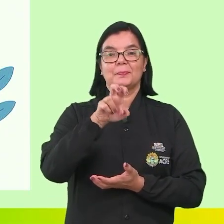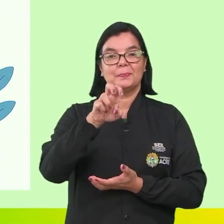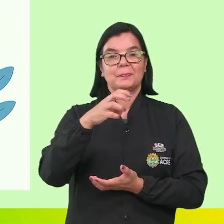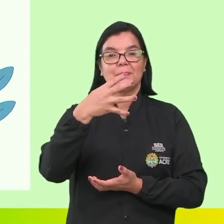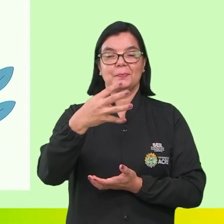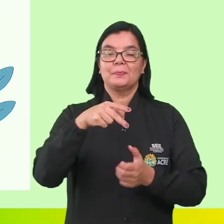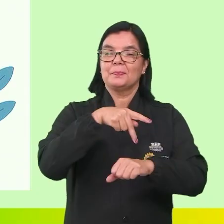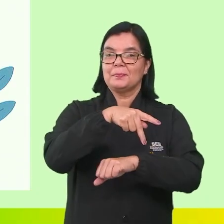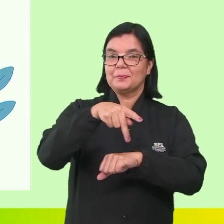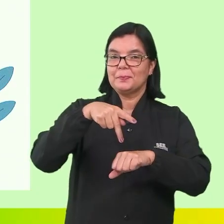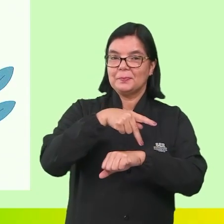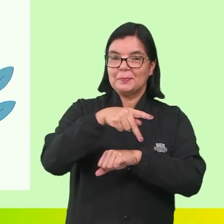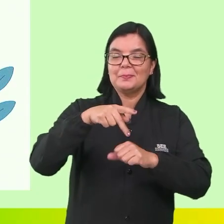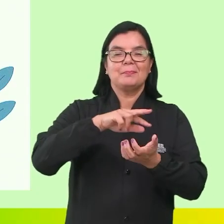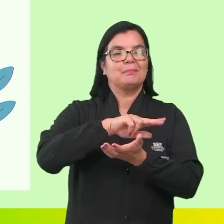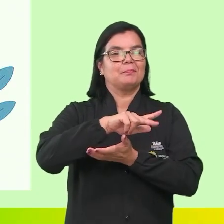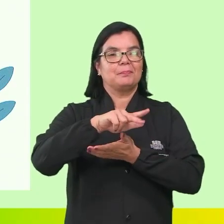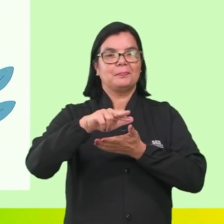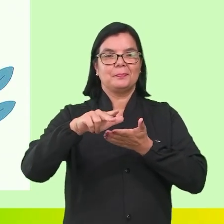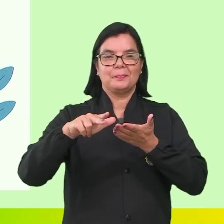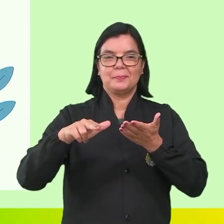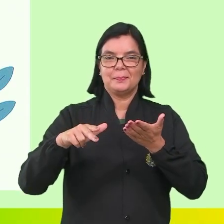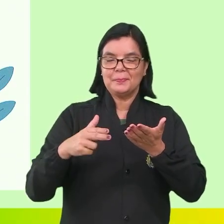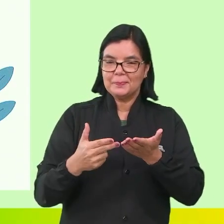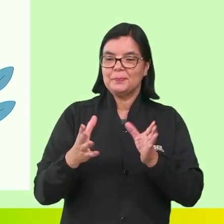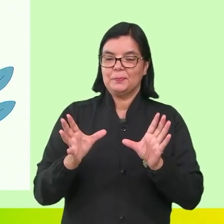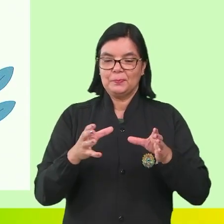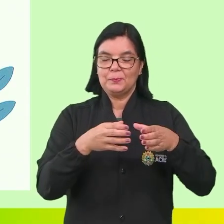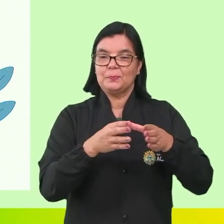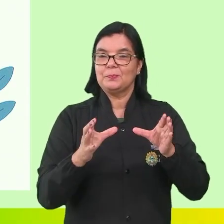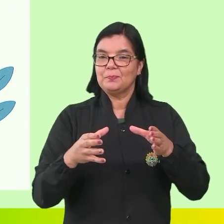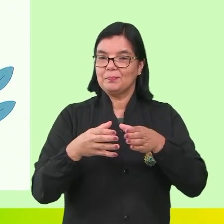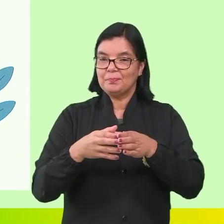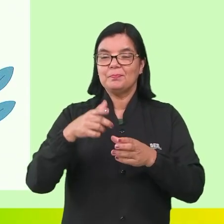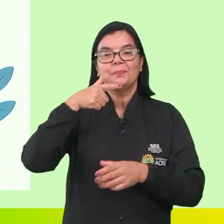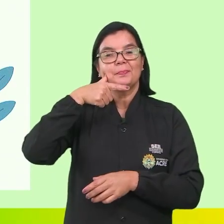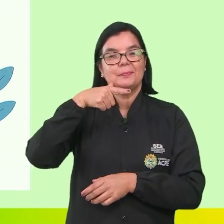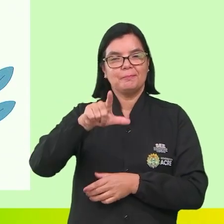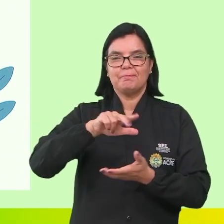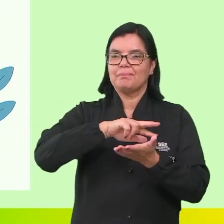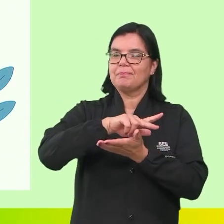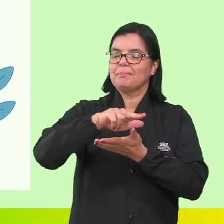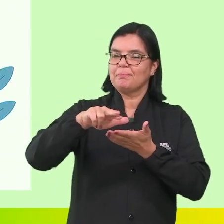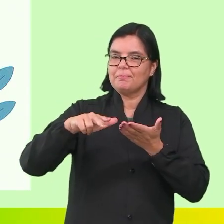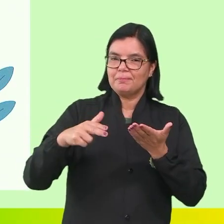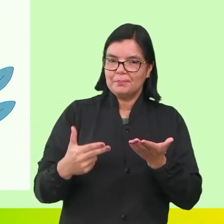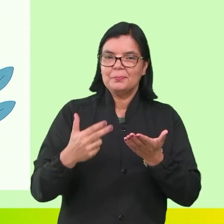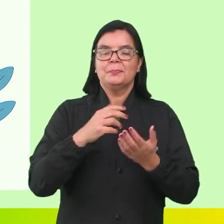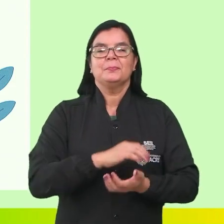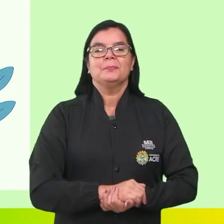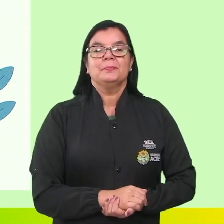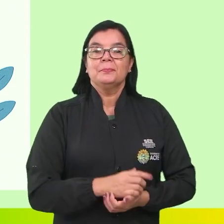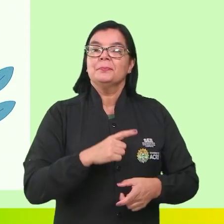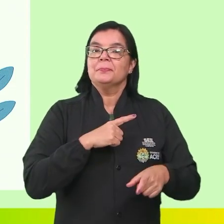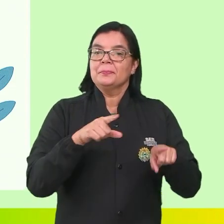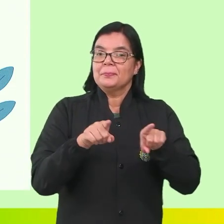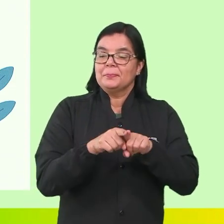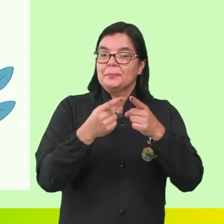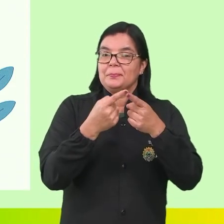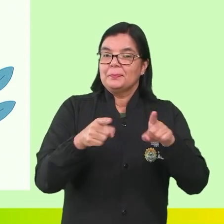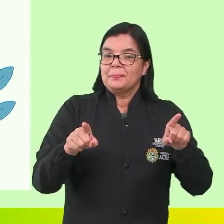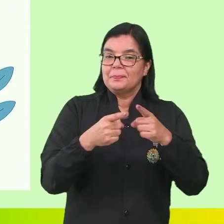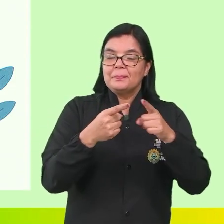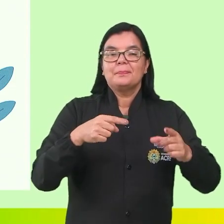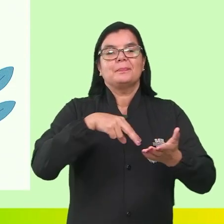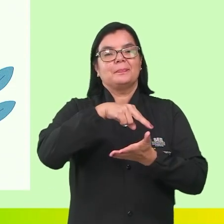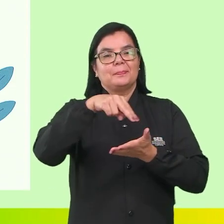54 países, milhares de etnias, centenas de línguas, tem essa diversidade também na música